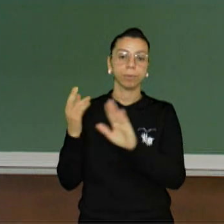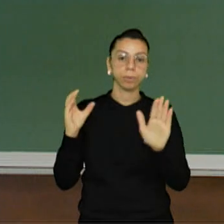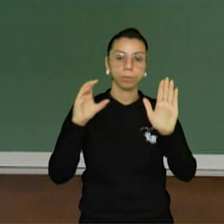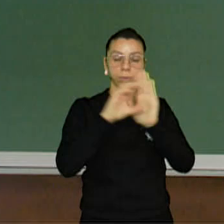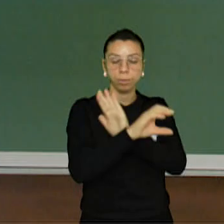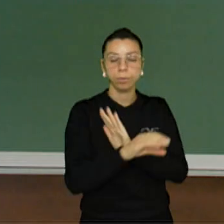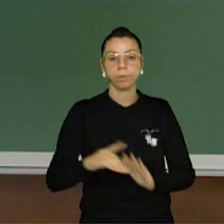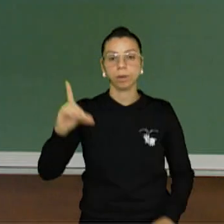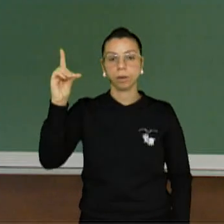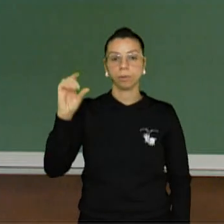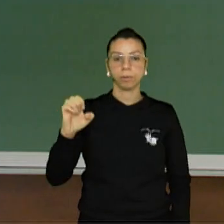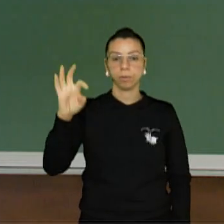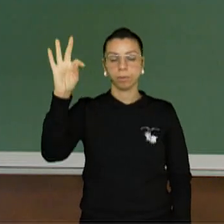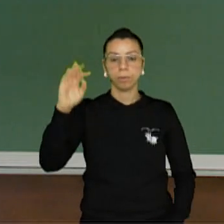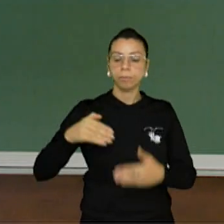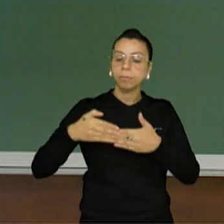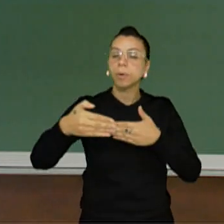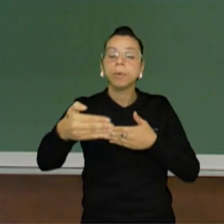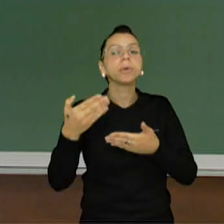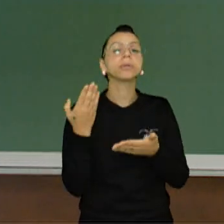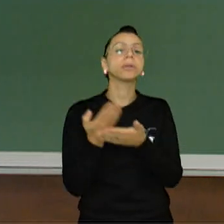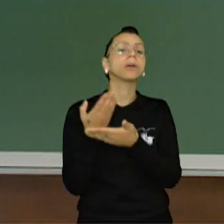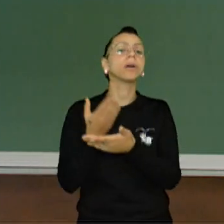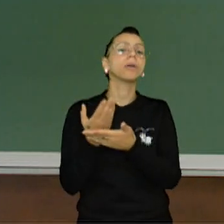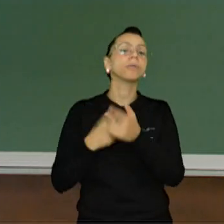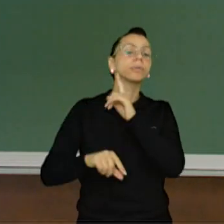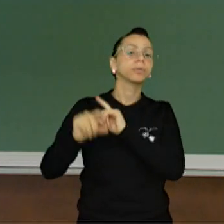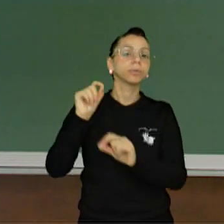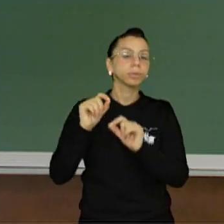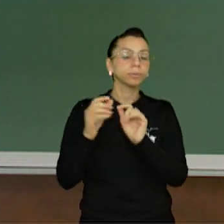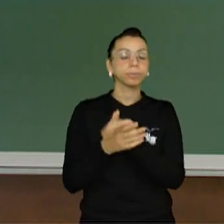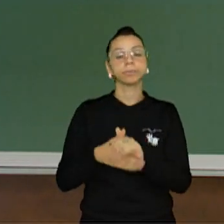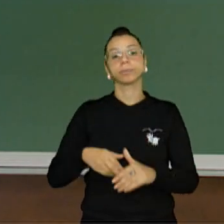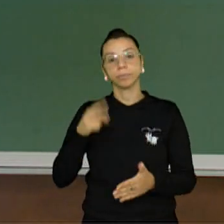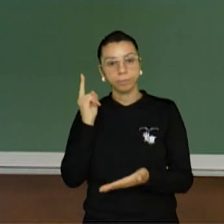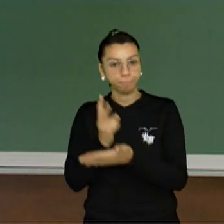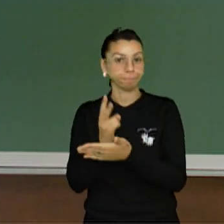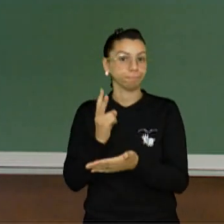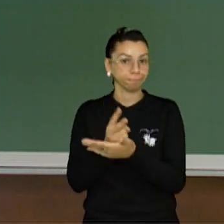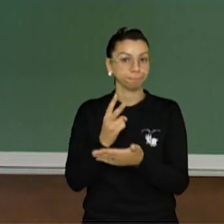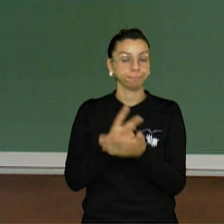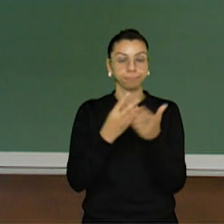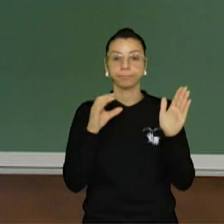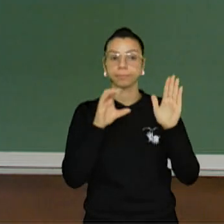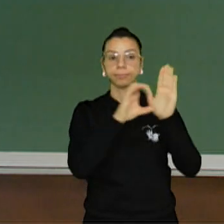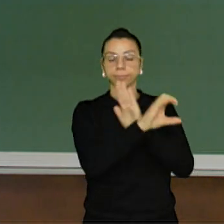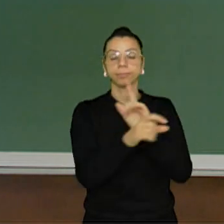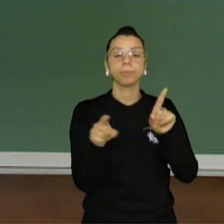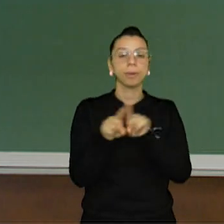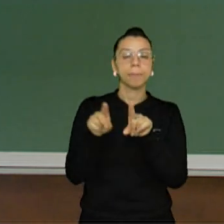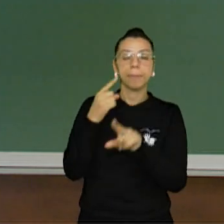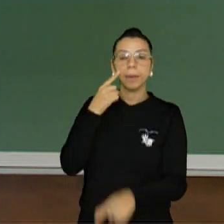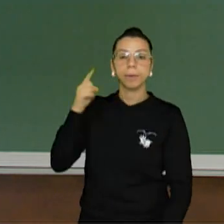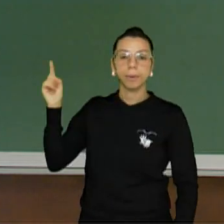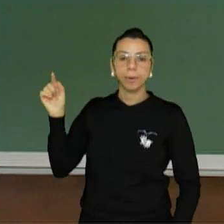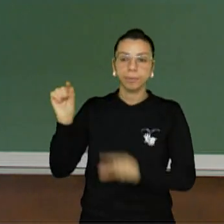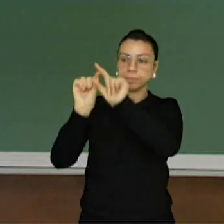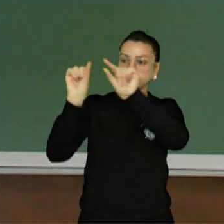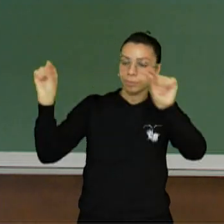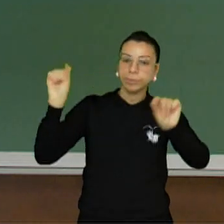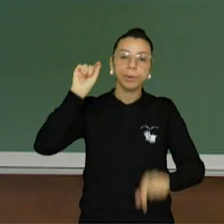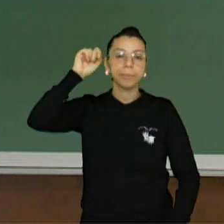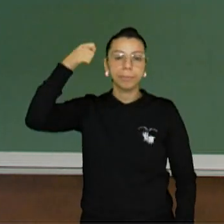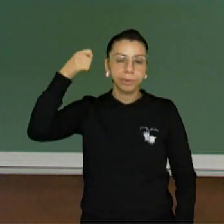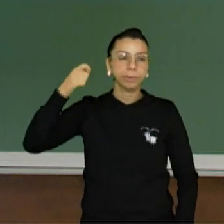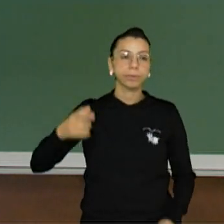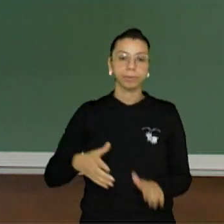determinantes. Na próxima aula, a gente vai continuar as propriedades. Eu até dei um destaque aqui. Na próxima